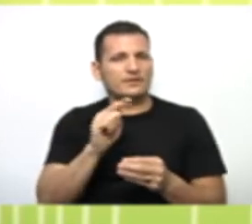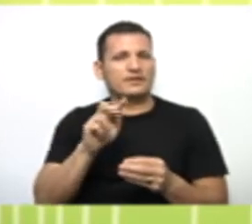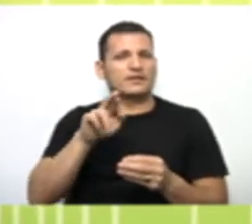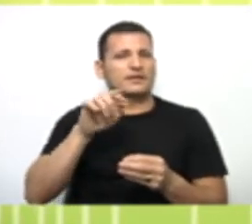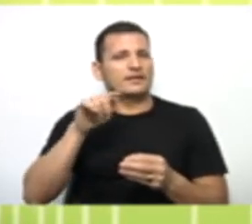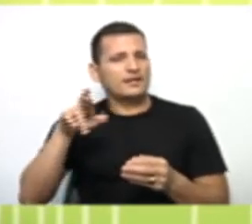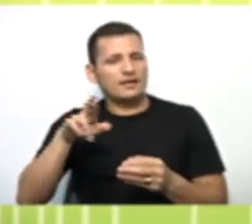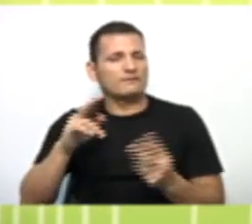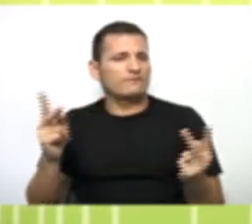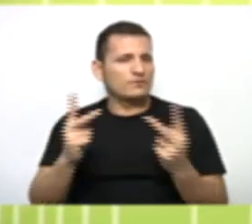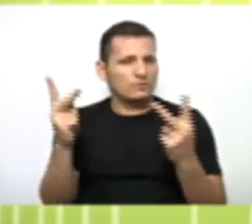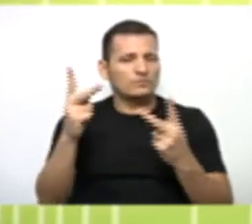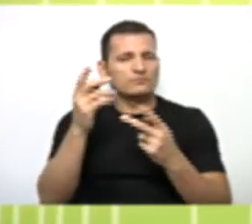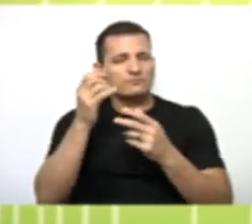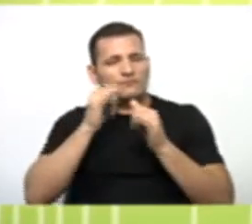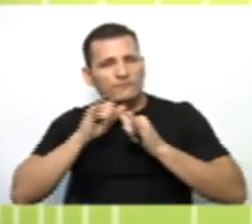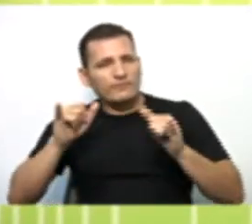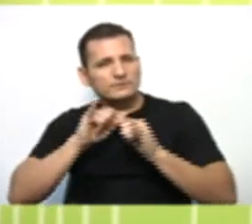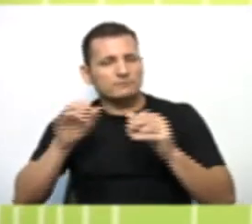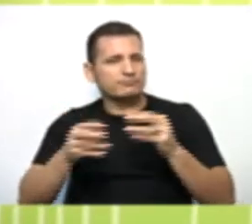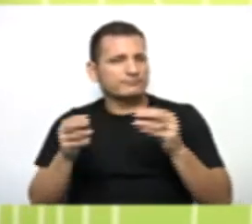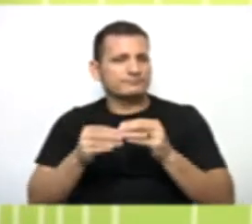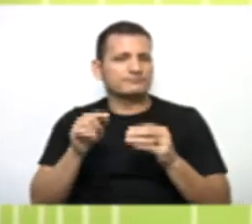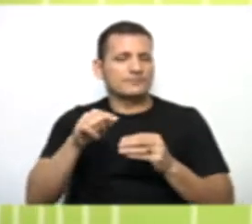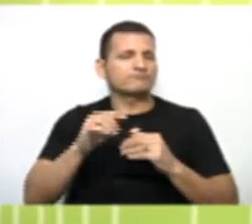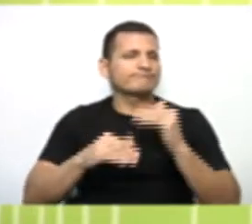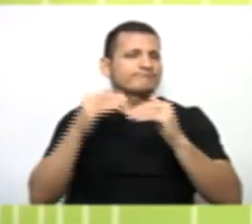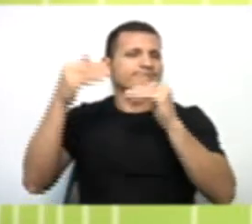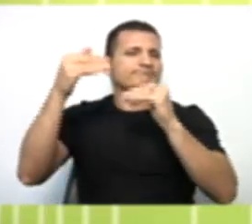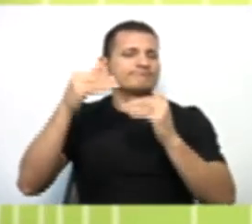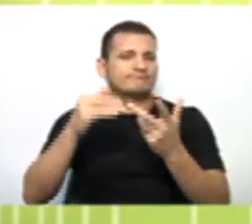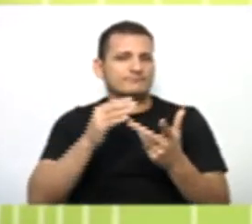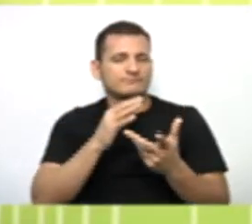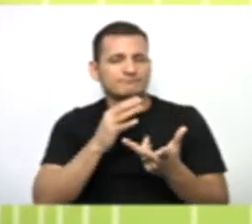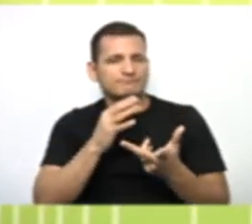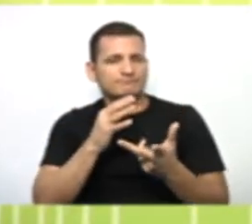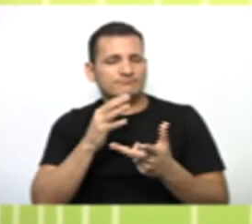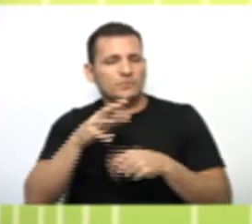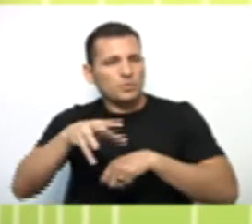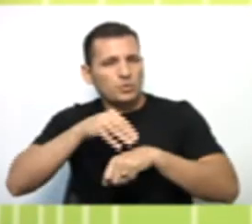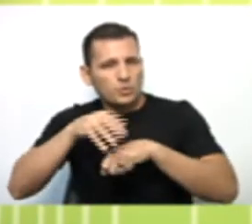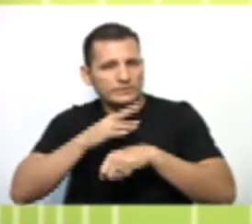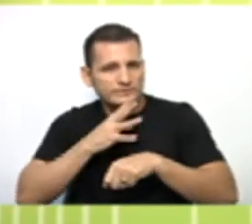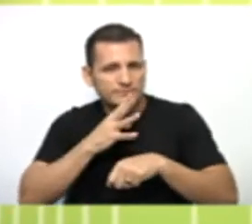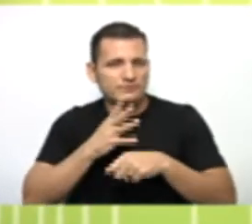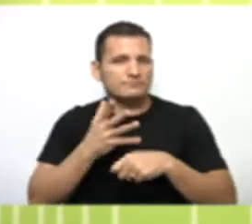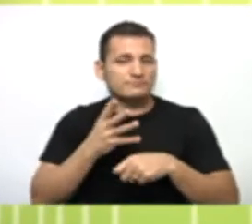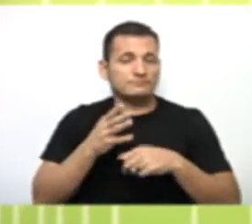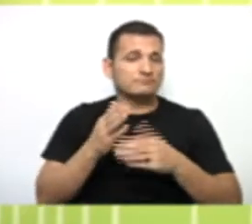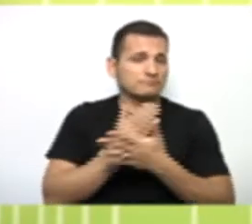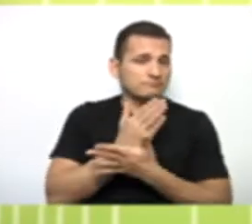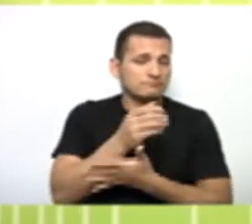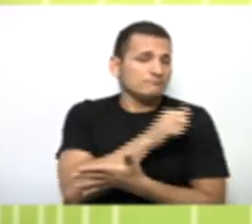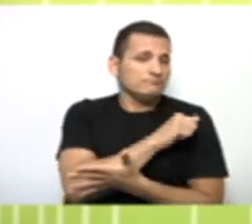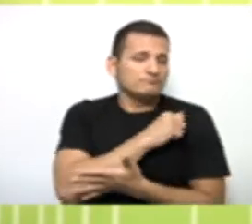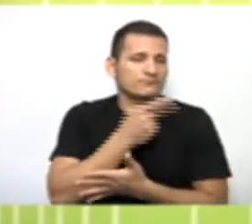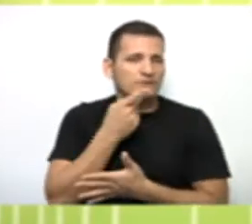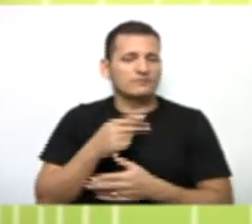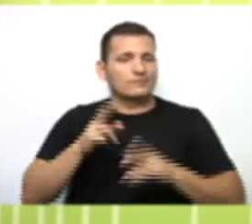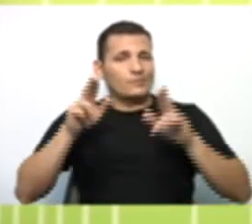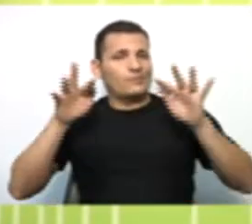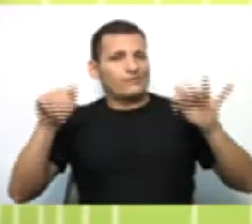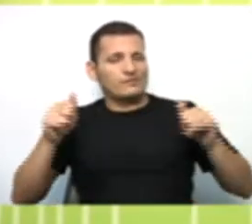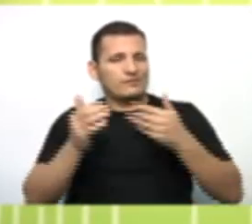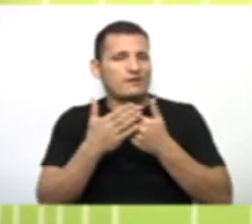agregar valores, informações para construir um conhecimento. Tem aluno, não é o seu caso, mas tem aluno que diz o seguinte, ufa, a